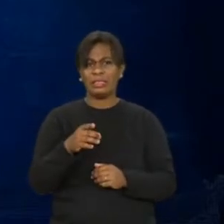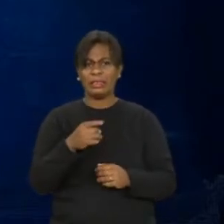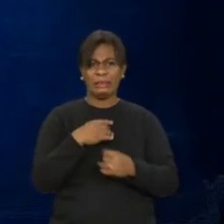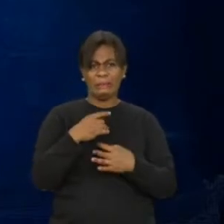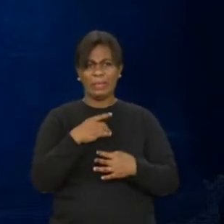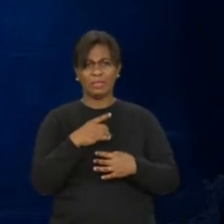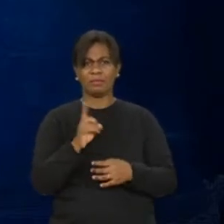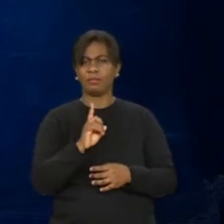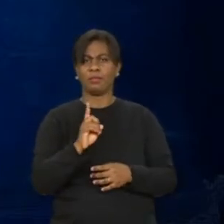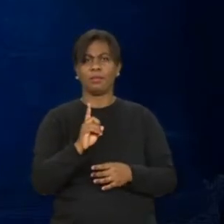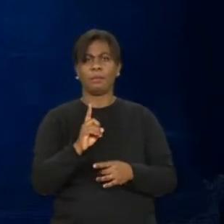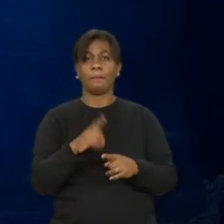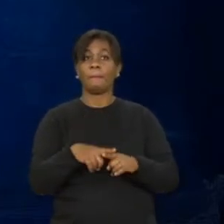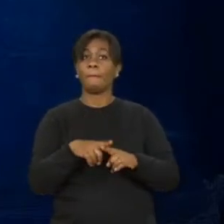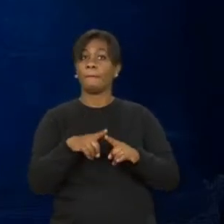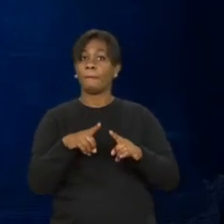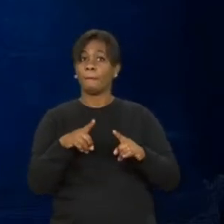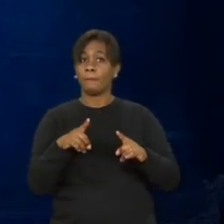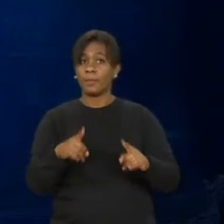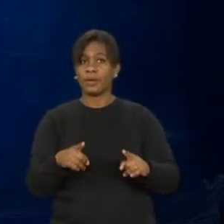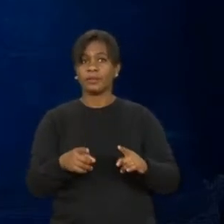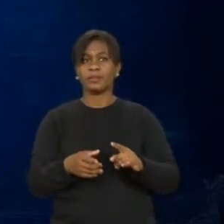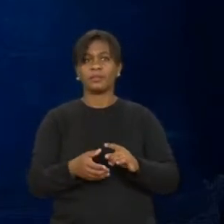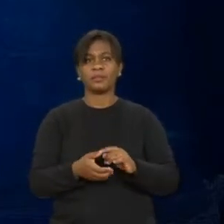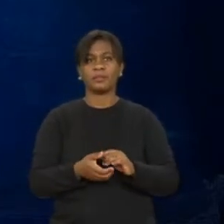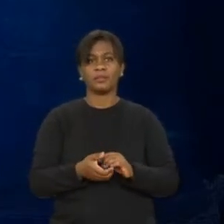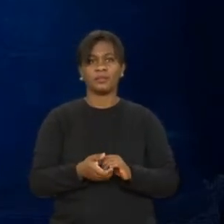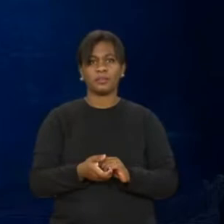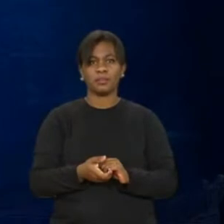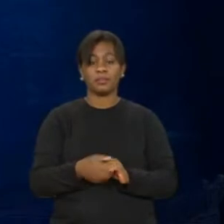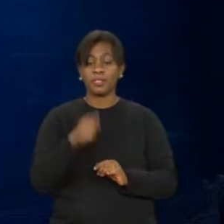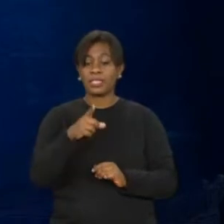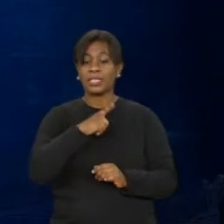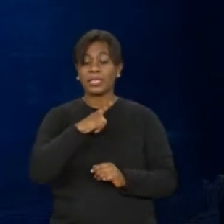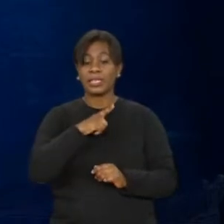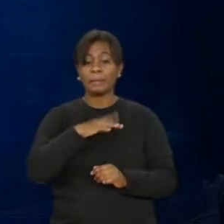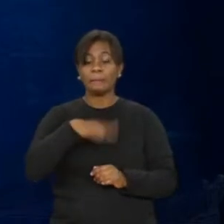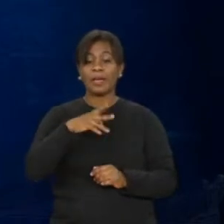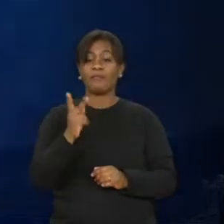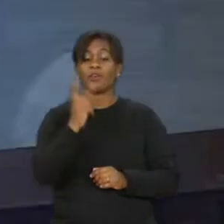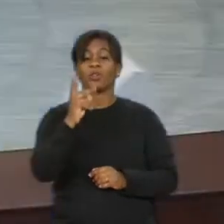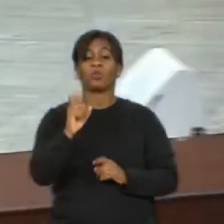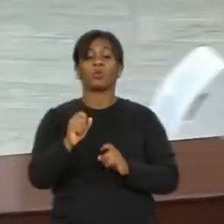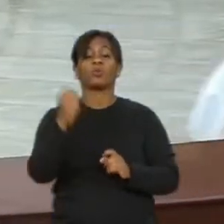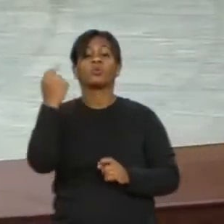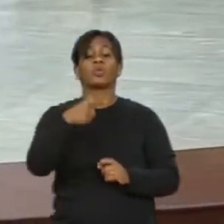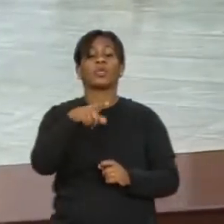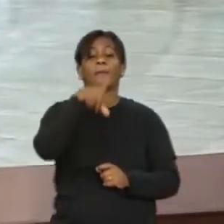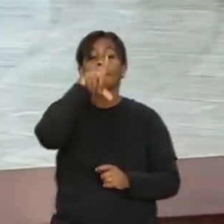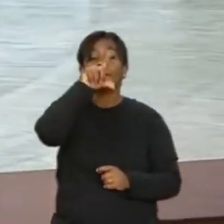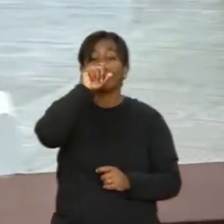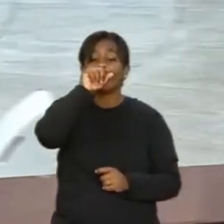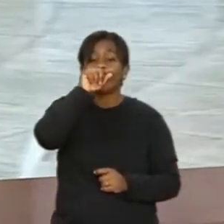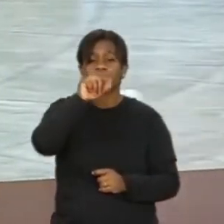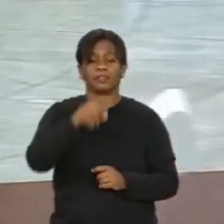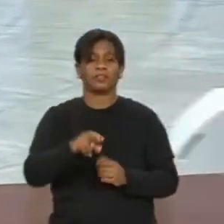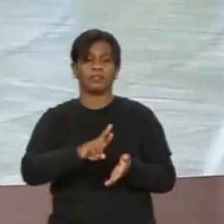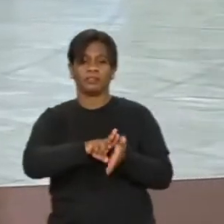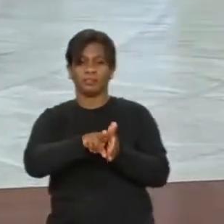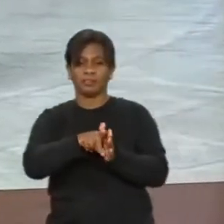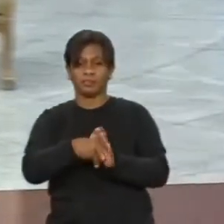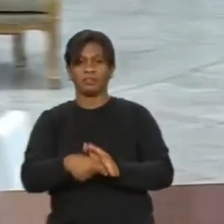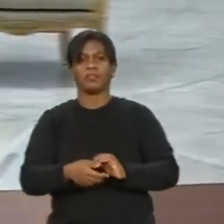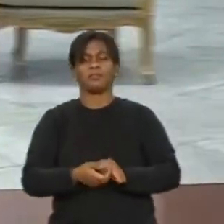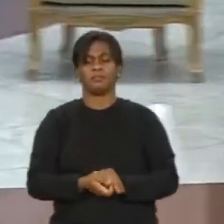mais valeis vós do que muitos passarinhos. Olha para mim, por favor. Você tem um